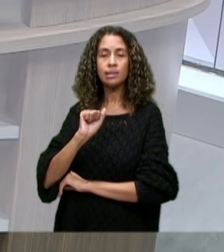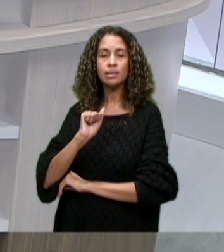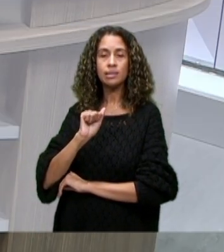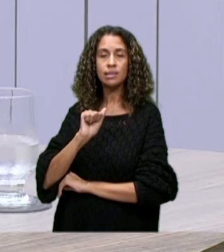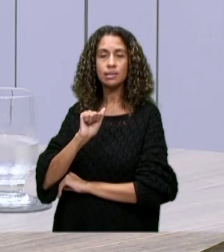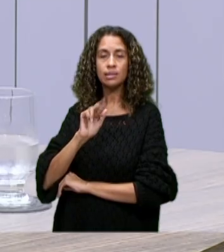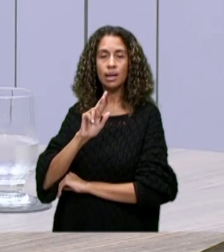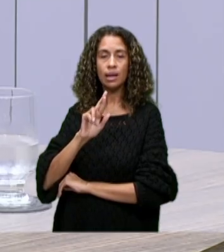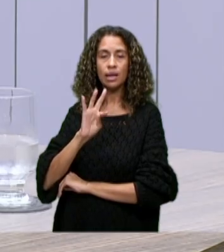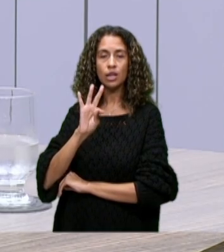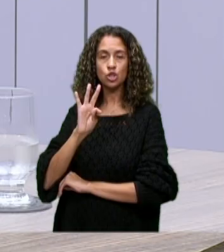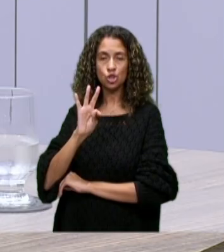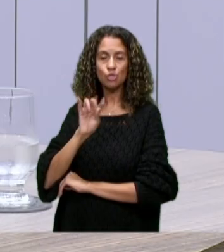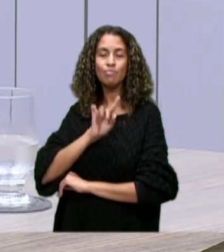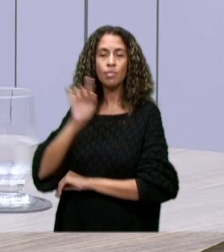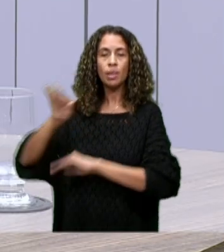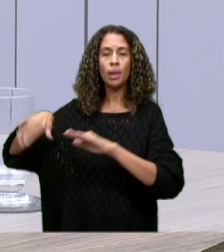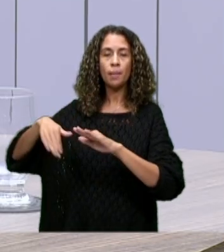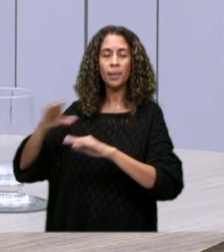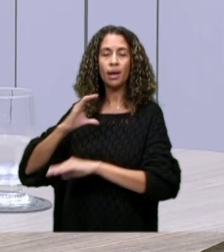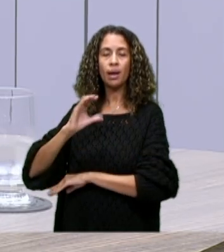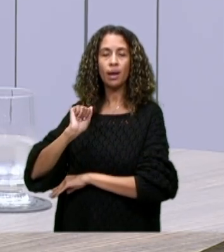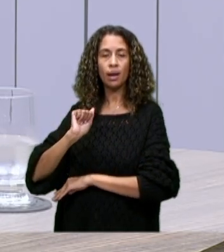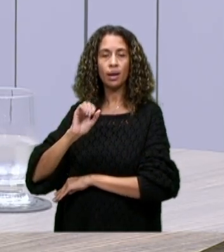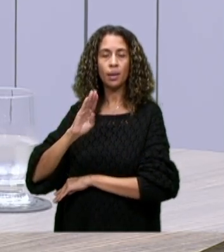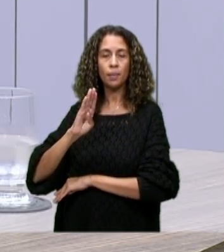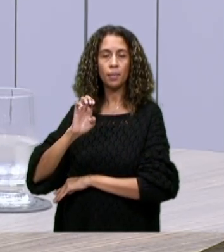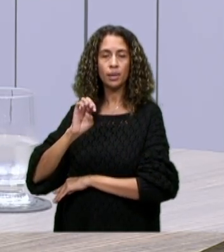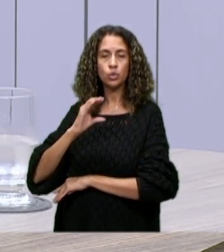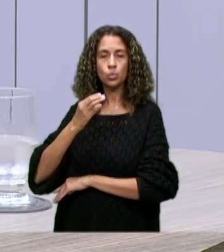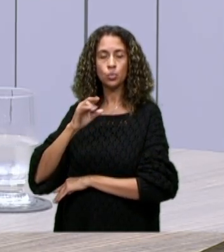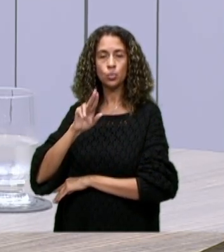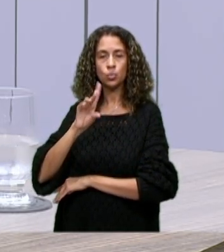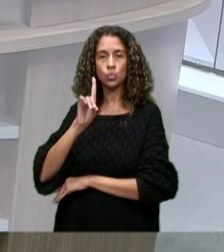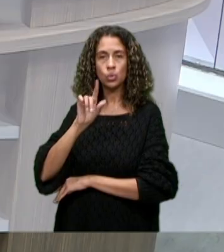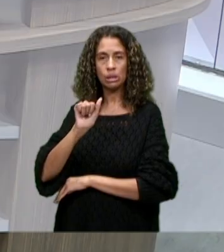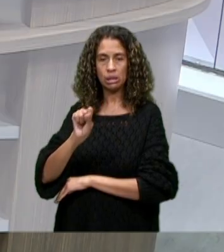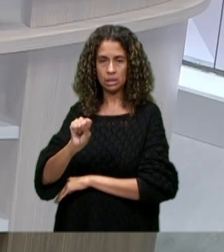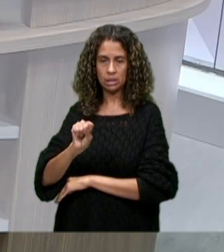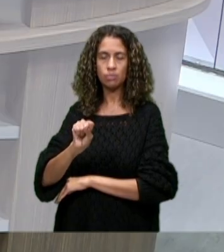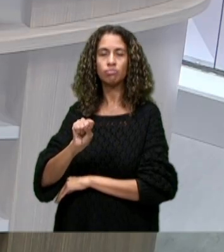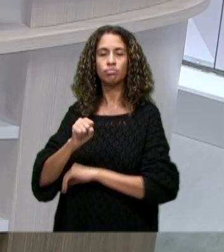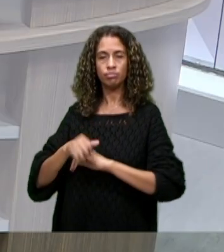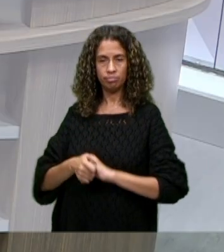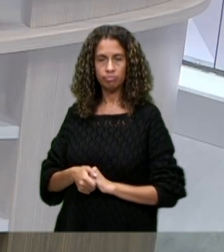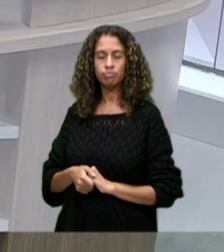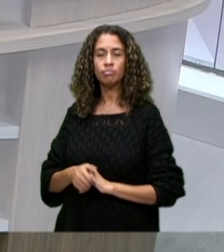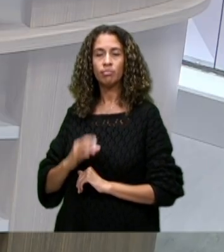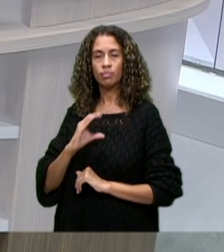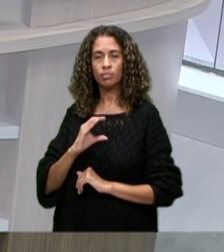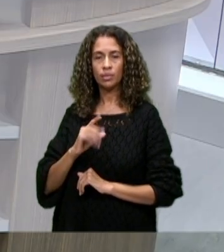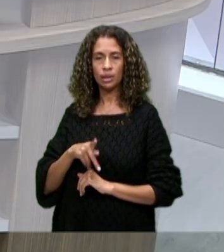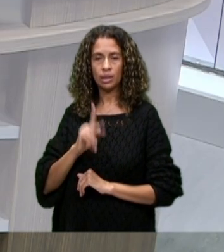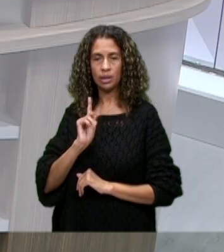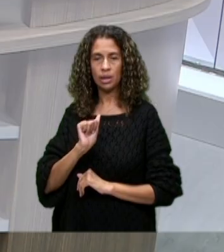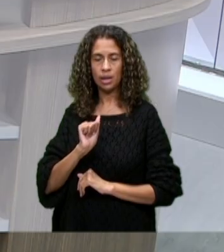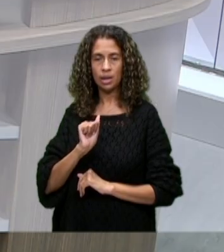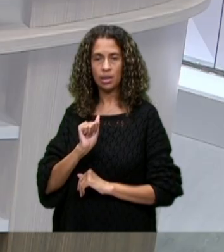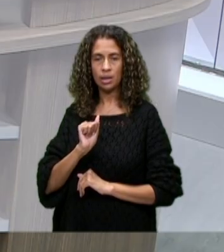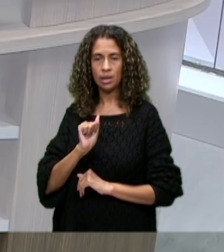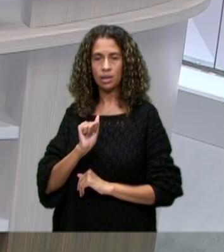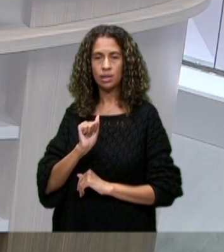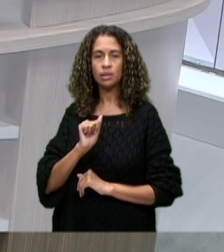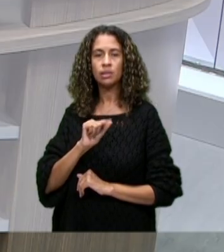Brava, Praia de Cabeçudas, do lado do Marambaia. Casartes. Casartes, com K, Zartes.